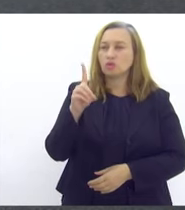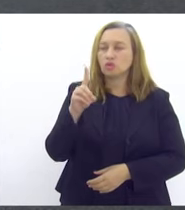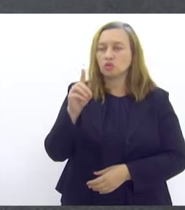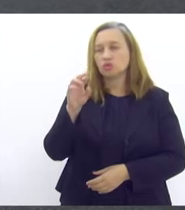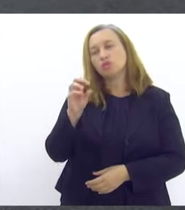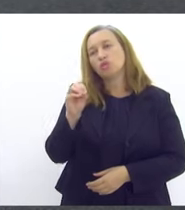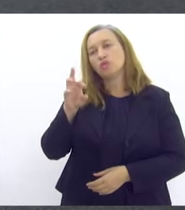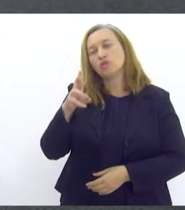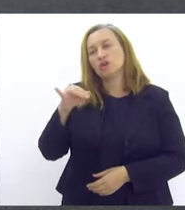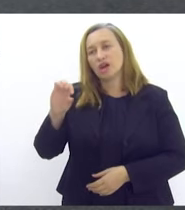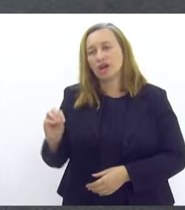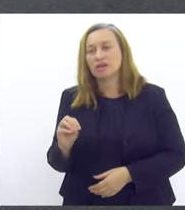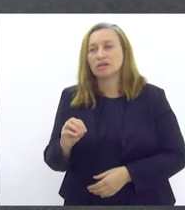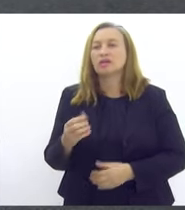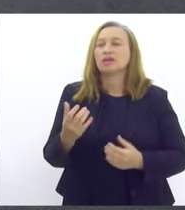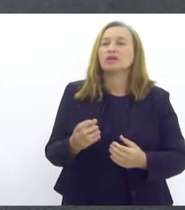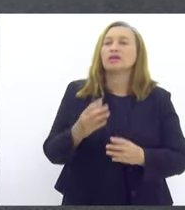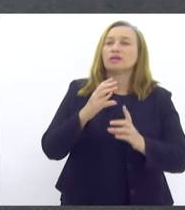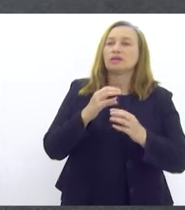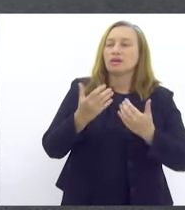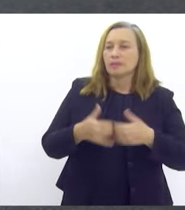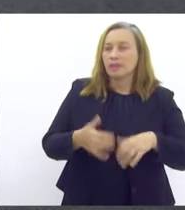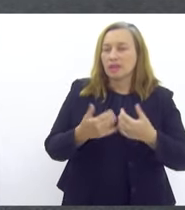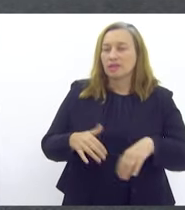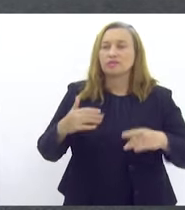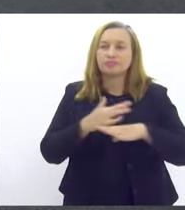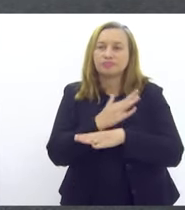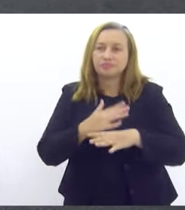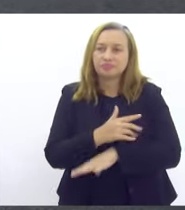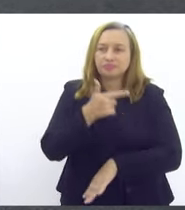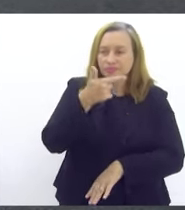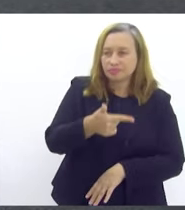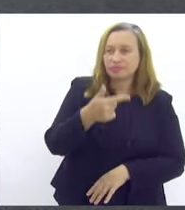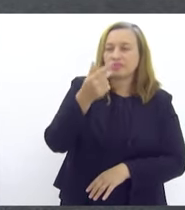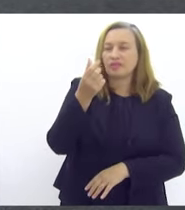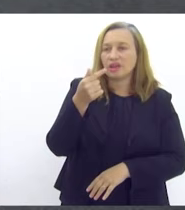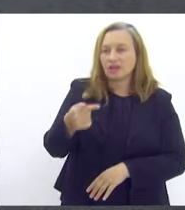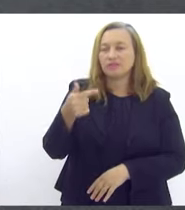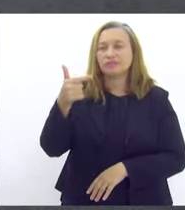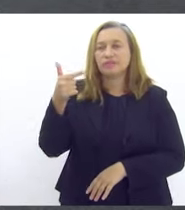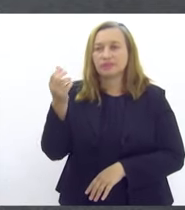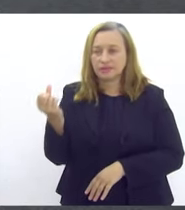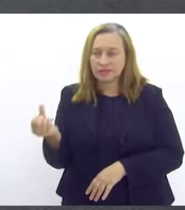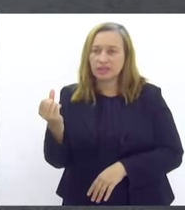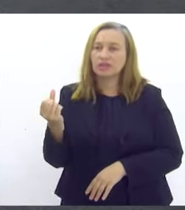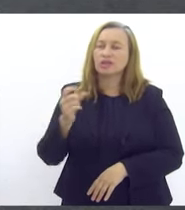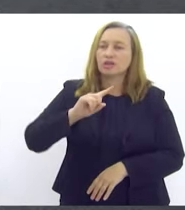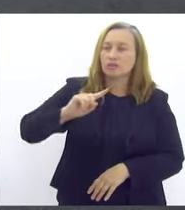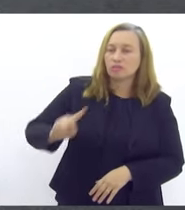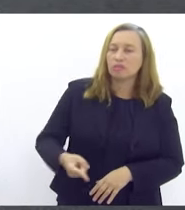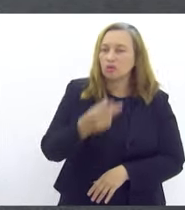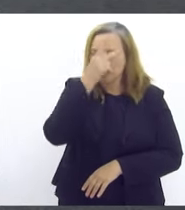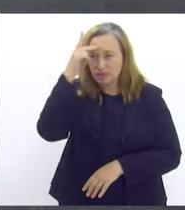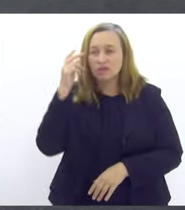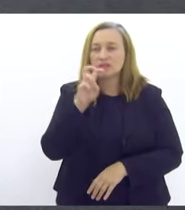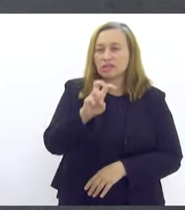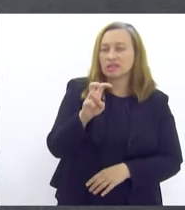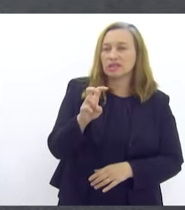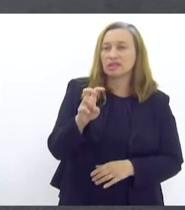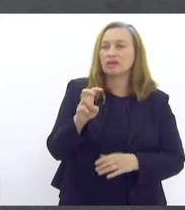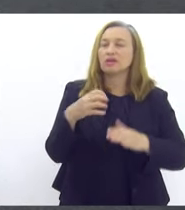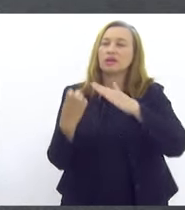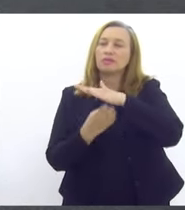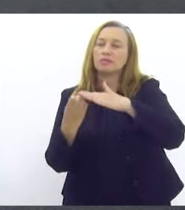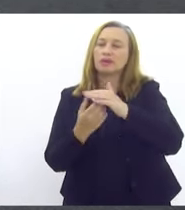viagem. Petrópolis é uma cidade de médio porte, é uma cidade que tem 276 mil habitantes, é uma cidade que tem 5 empresas de ônibus que fazem